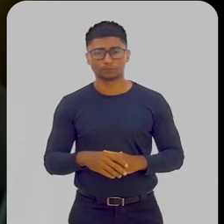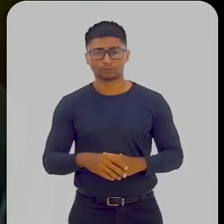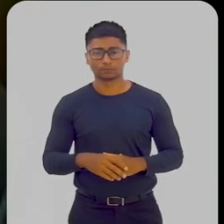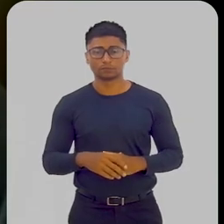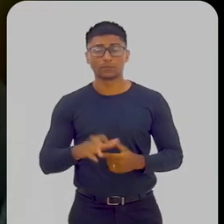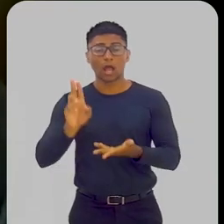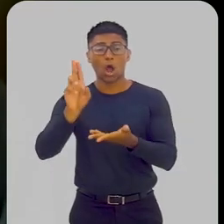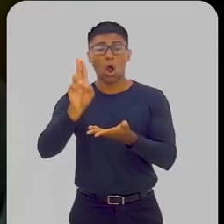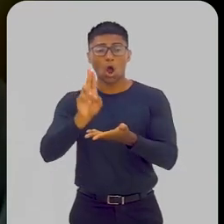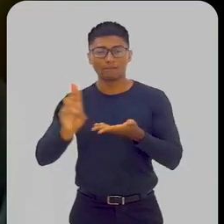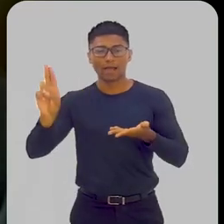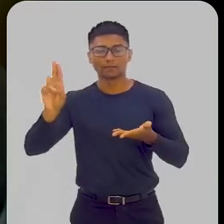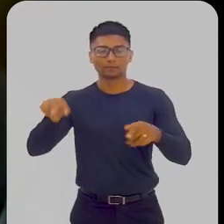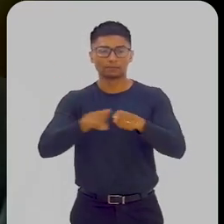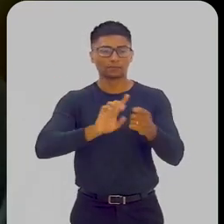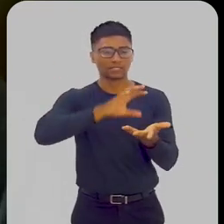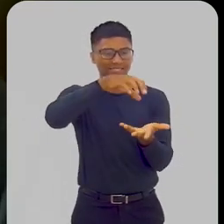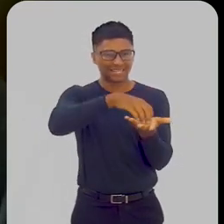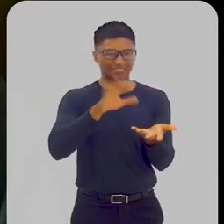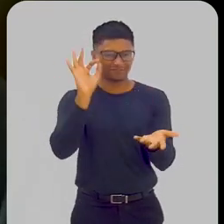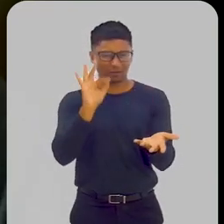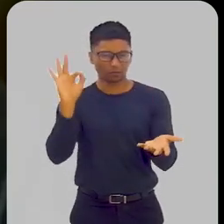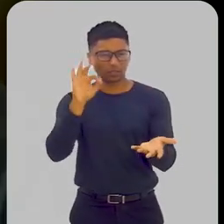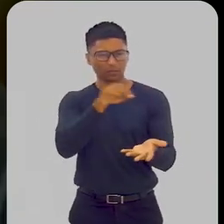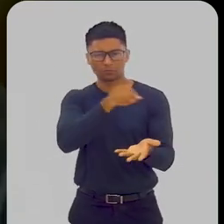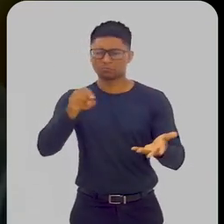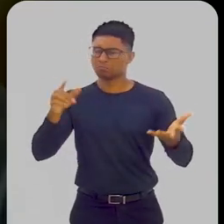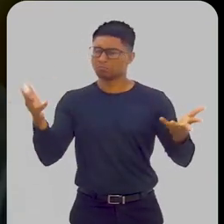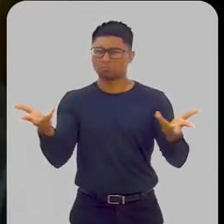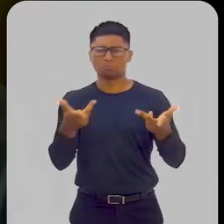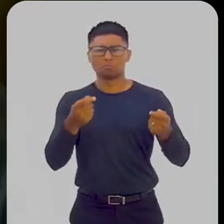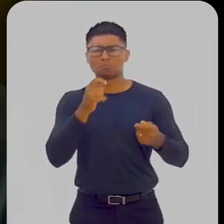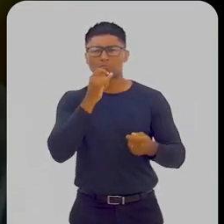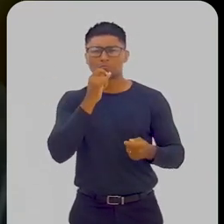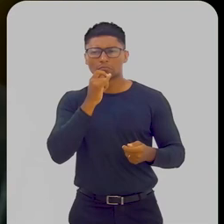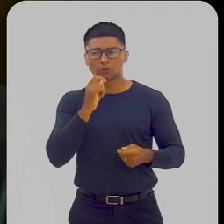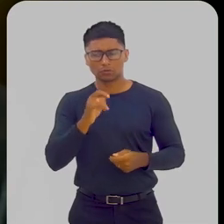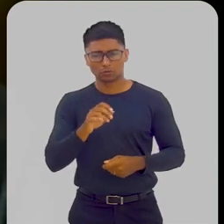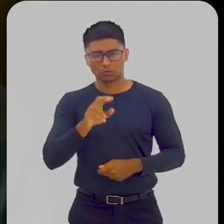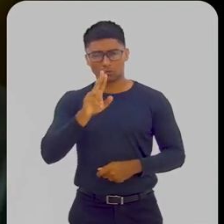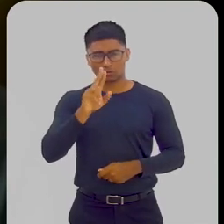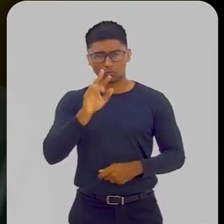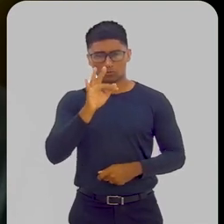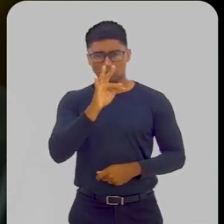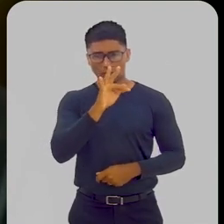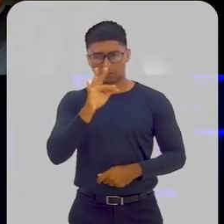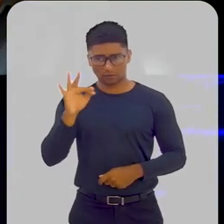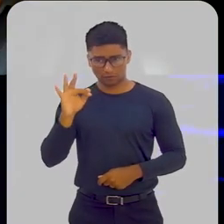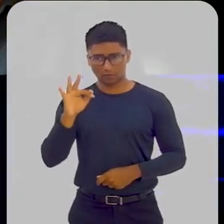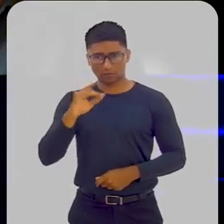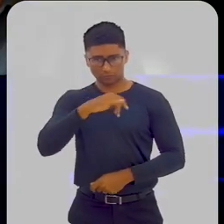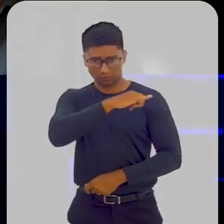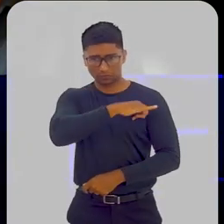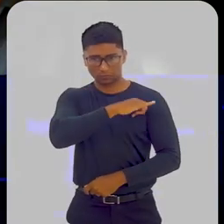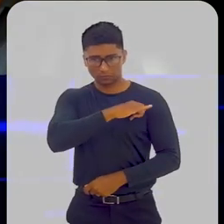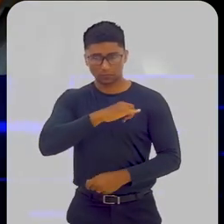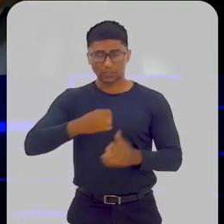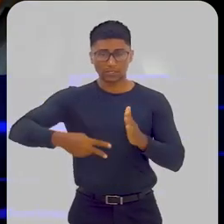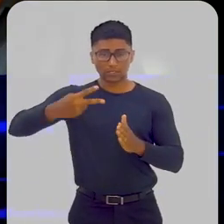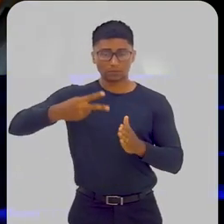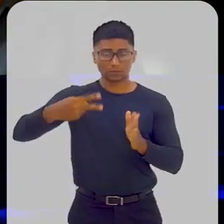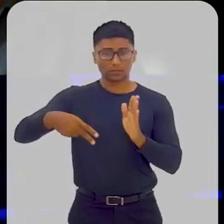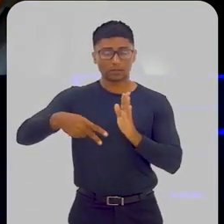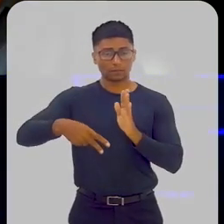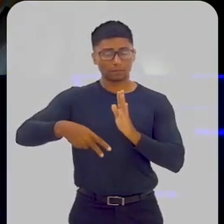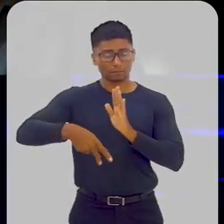Né? Nós temos universidades e centros acadêmicos de excelência. A Universidade Federal do Rio de Janeiro é a segunda universidade